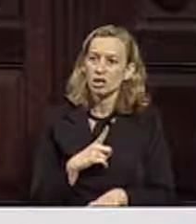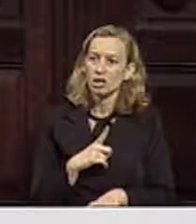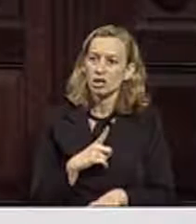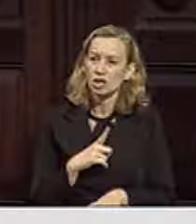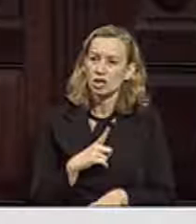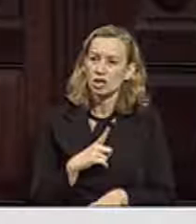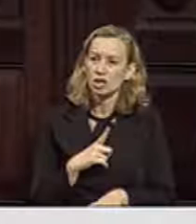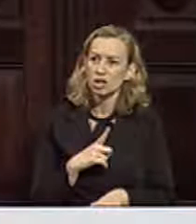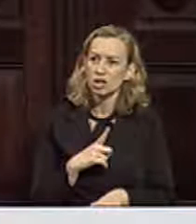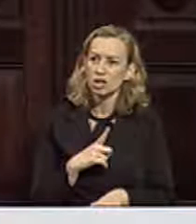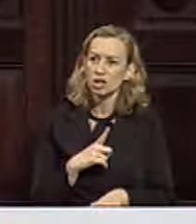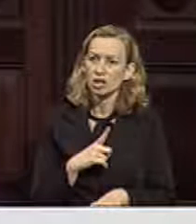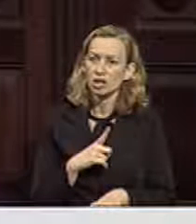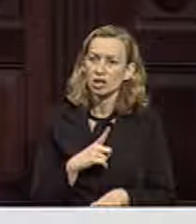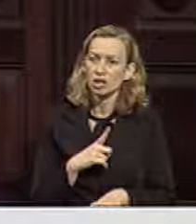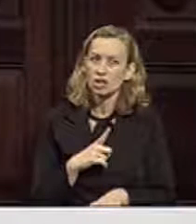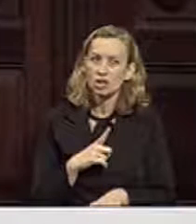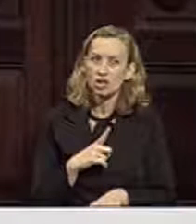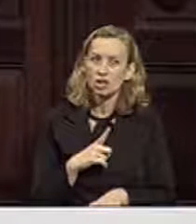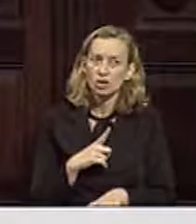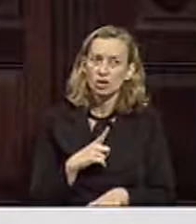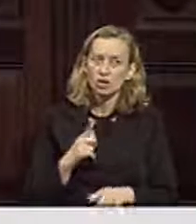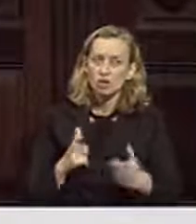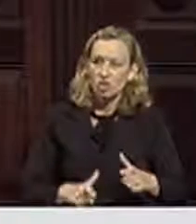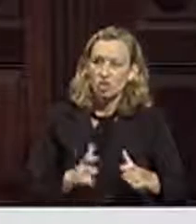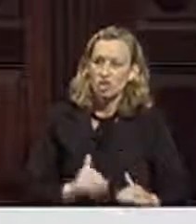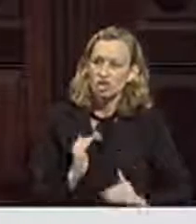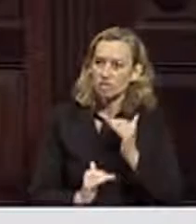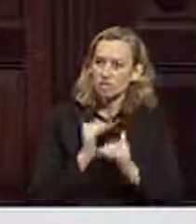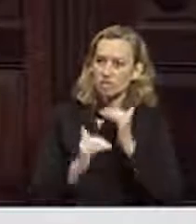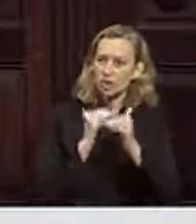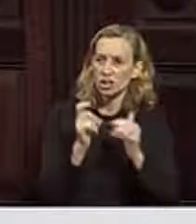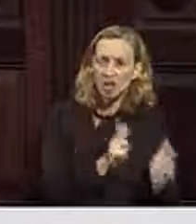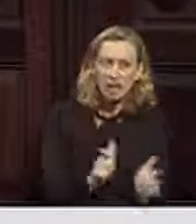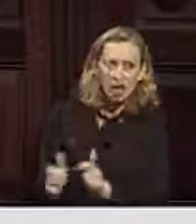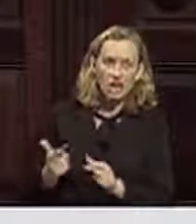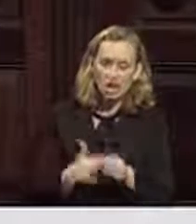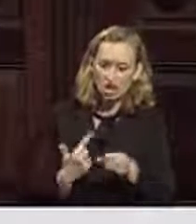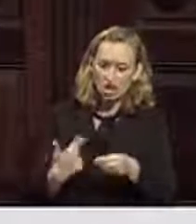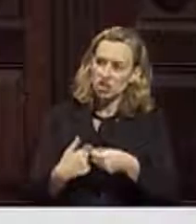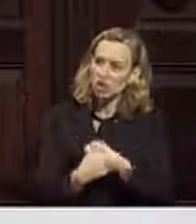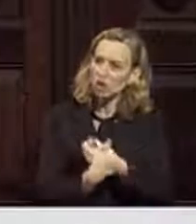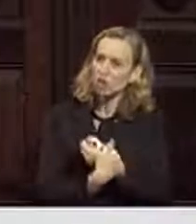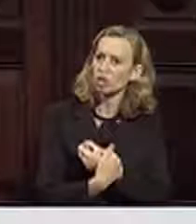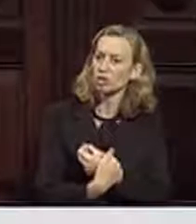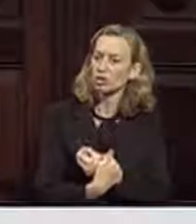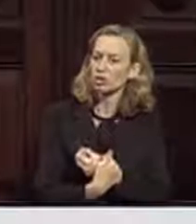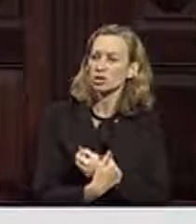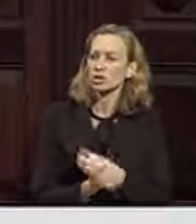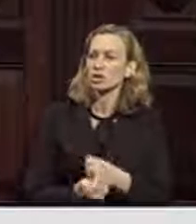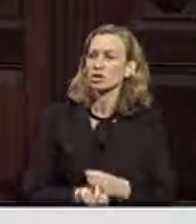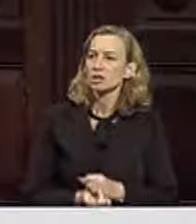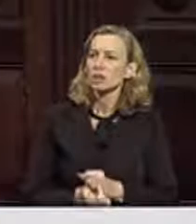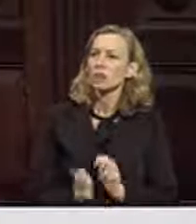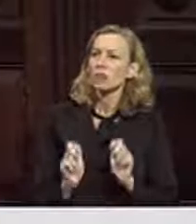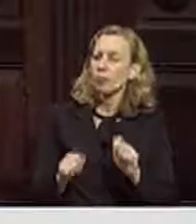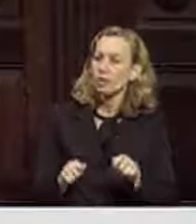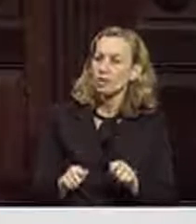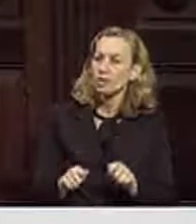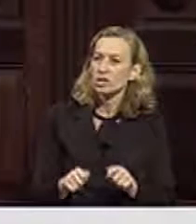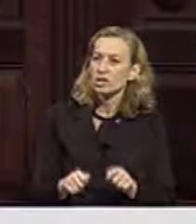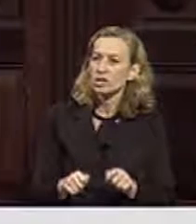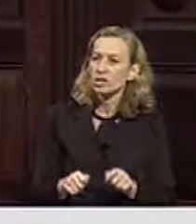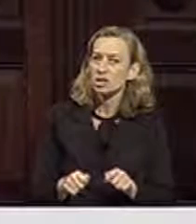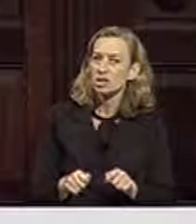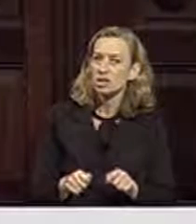câmaras integradas de desenvolvimento em cada uma das regiões, e que essas câmaras integradas possam estar